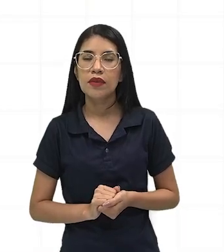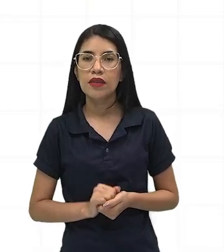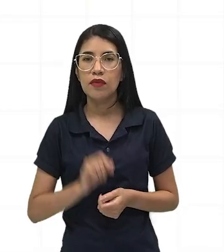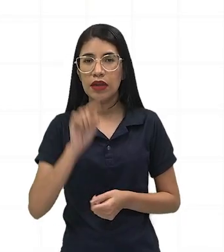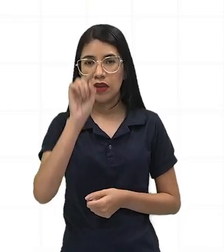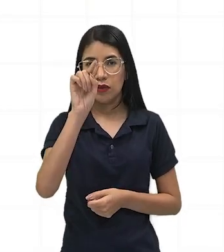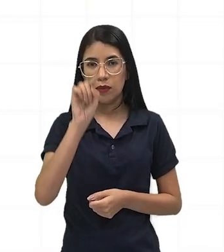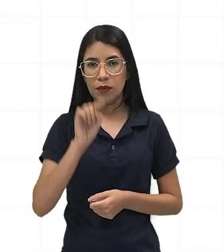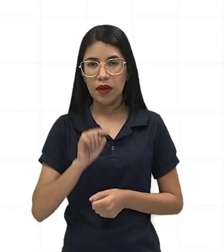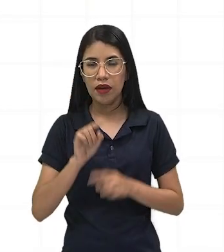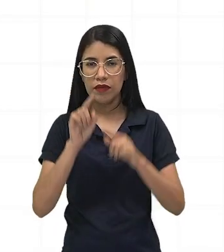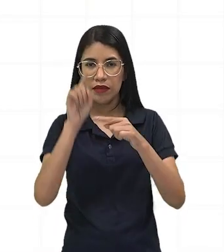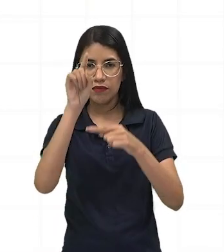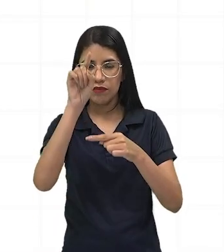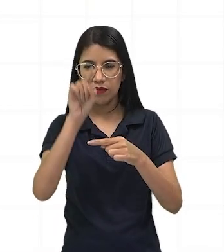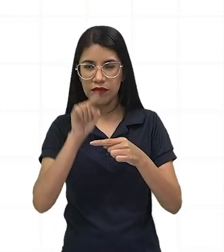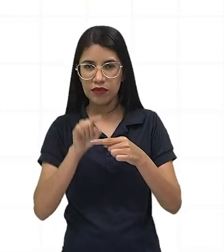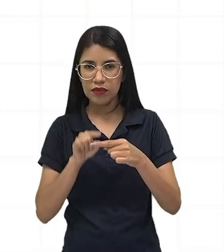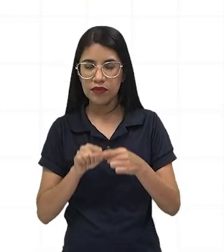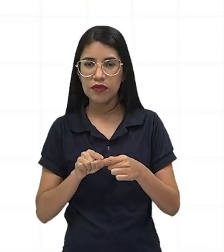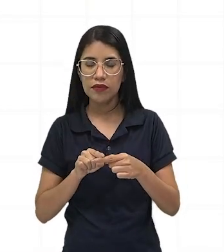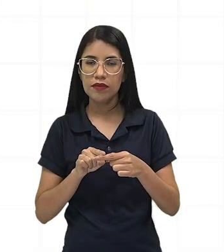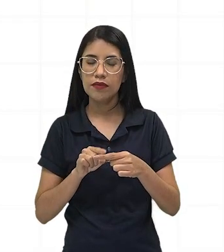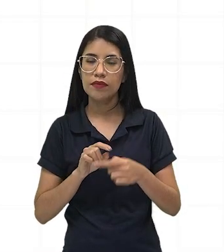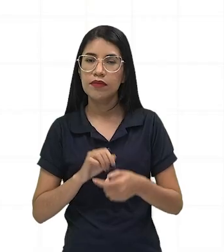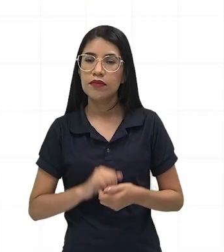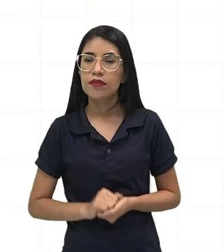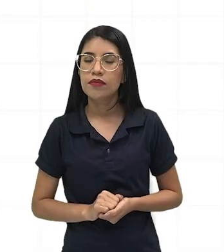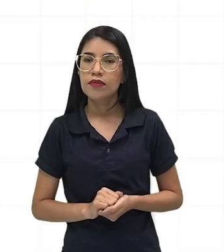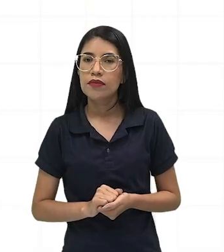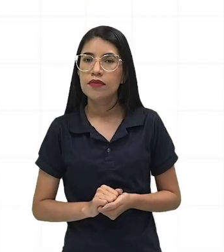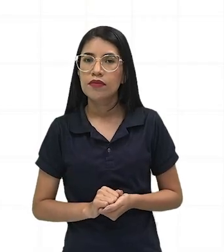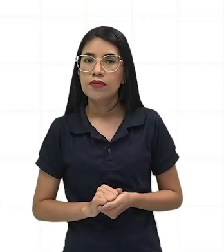ponto para o outro.